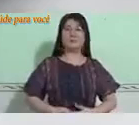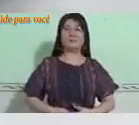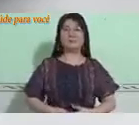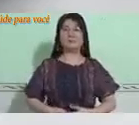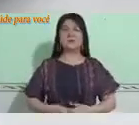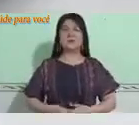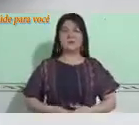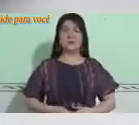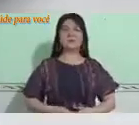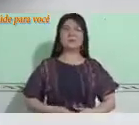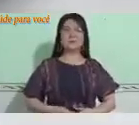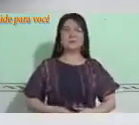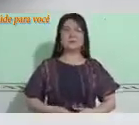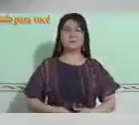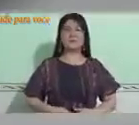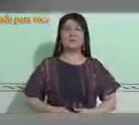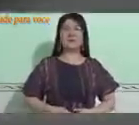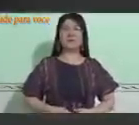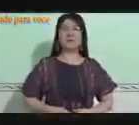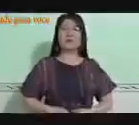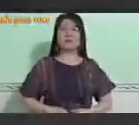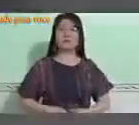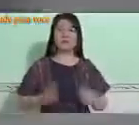com 2 mL da solução por dia.